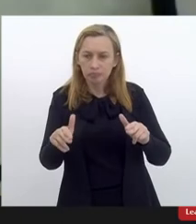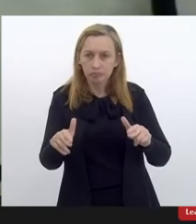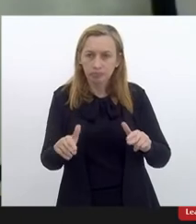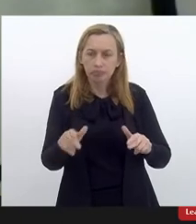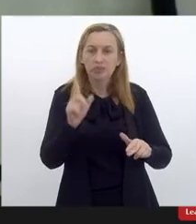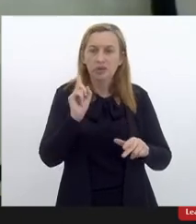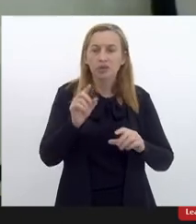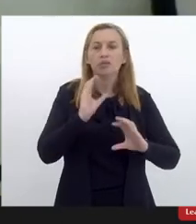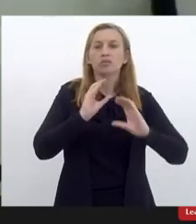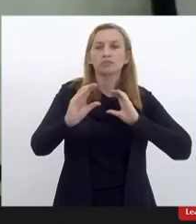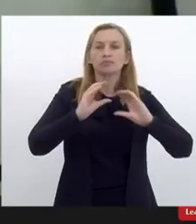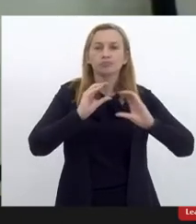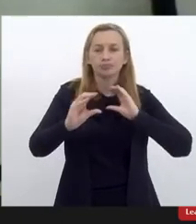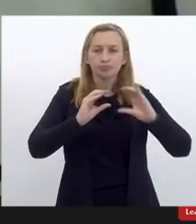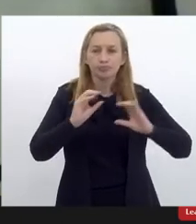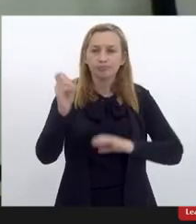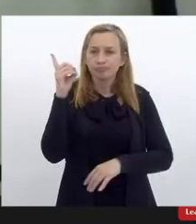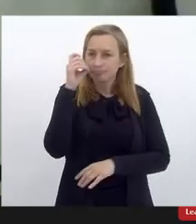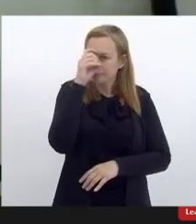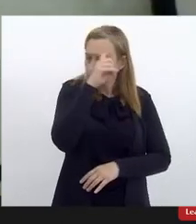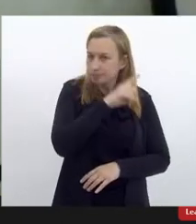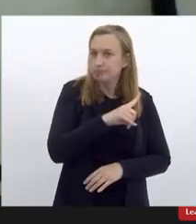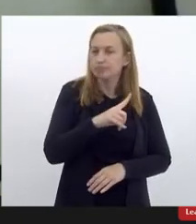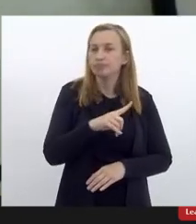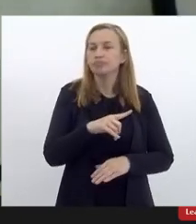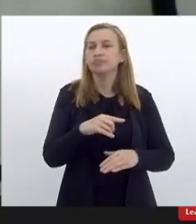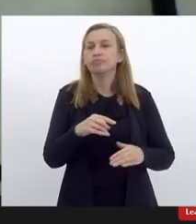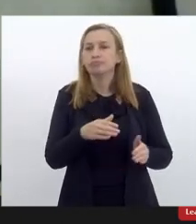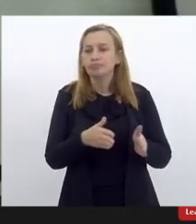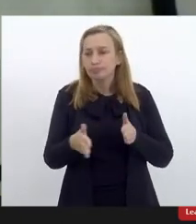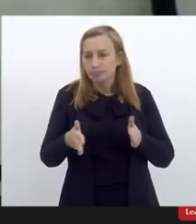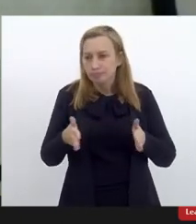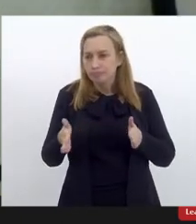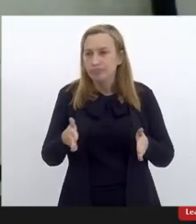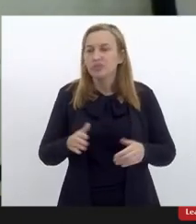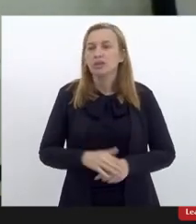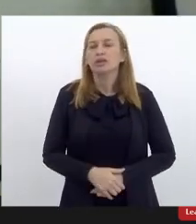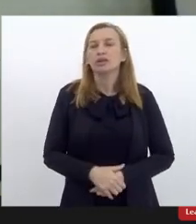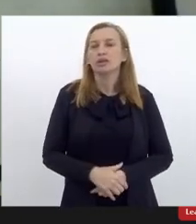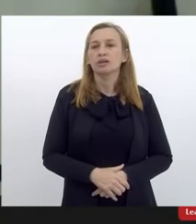essa comunicação foi muito difícil durante esse período.